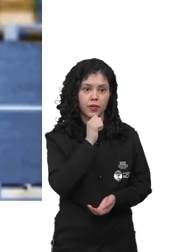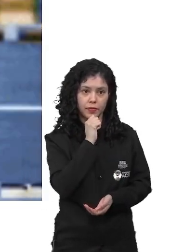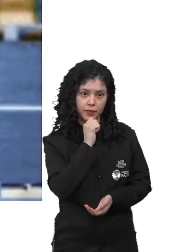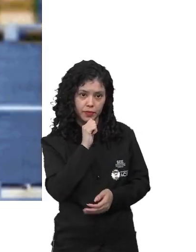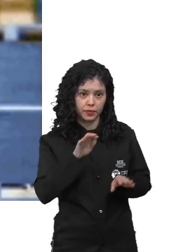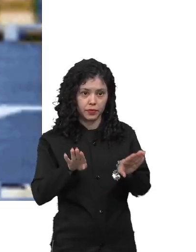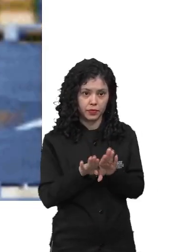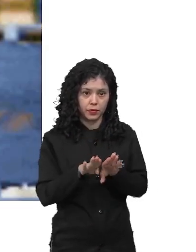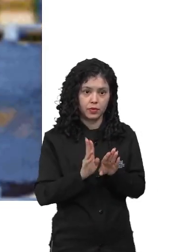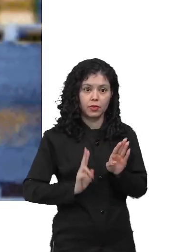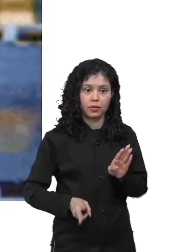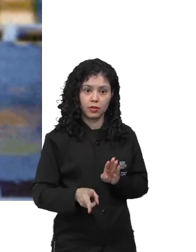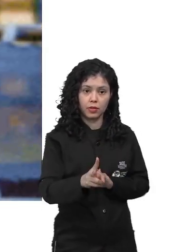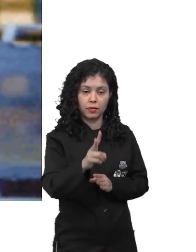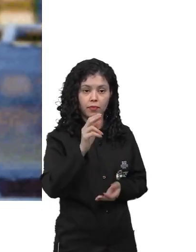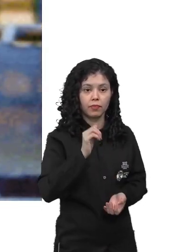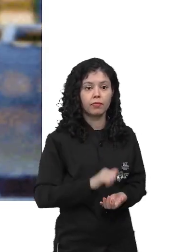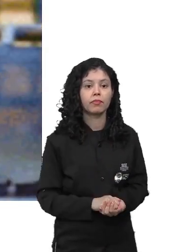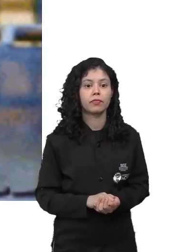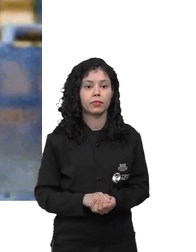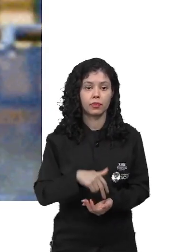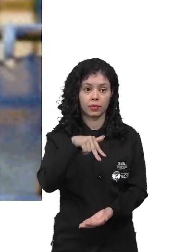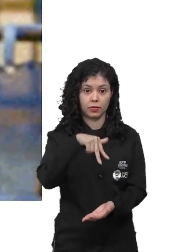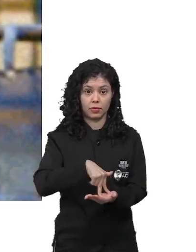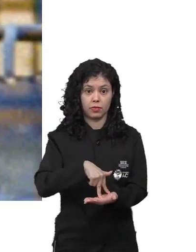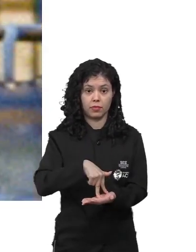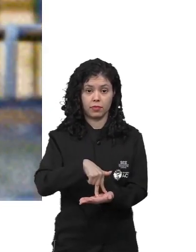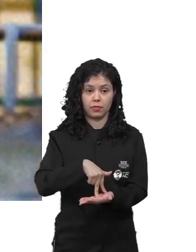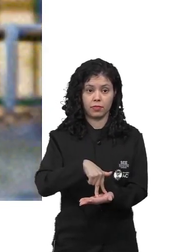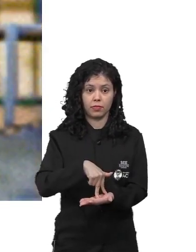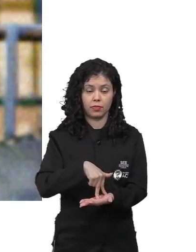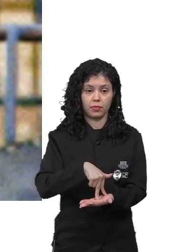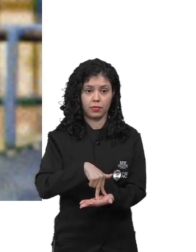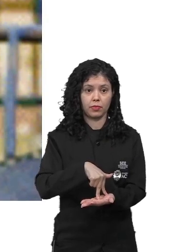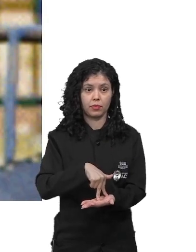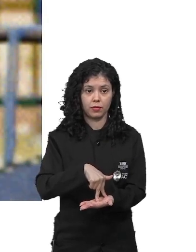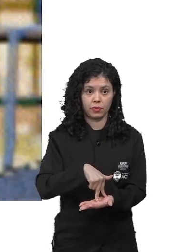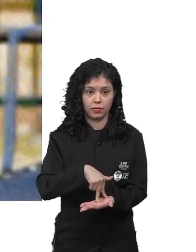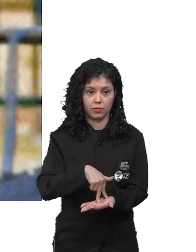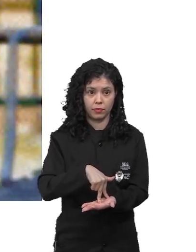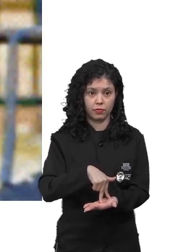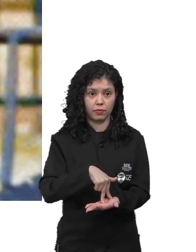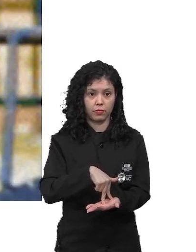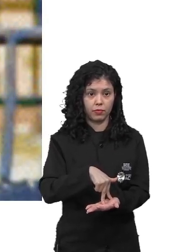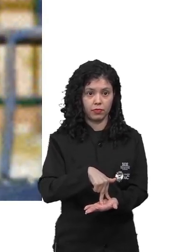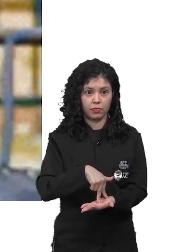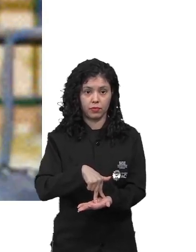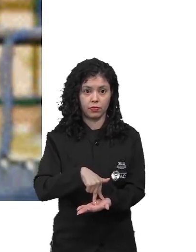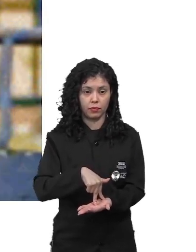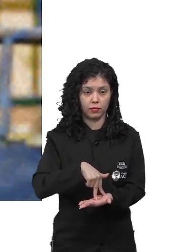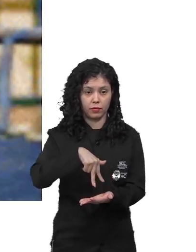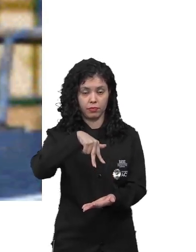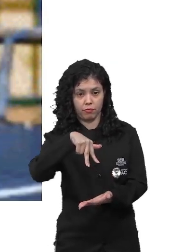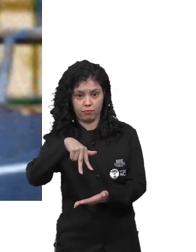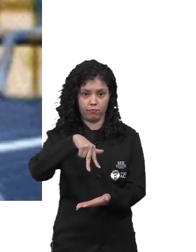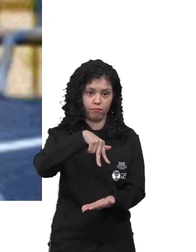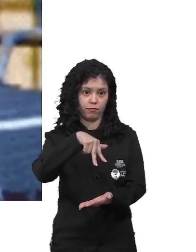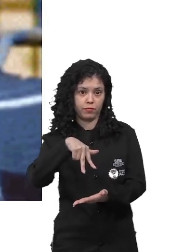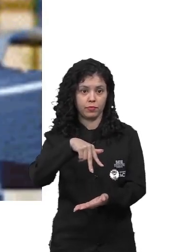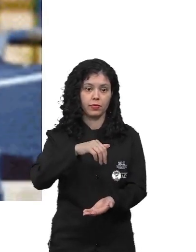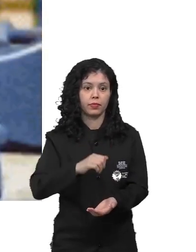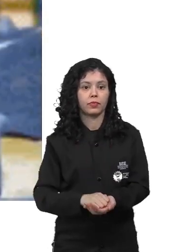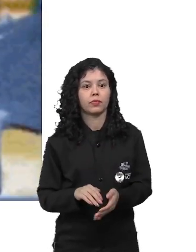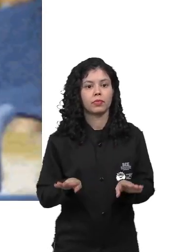bola, ele vai continuar o quê? Ele vai continuar em repouso, ele continua ali paradinho, parece até que ele está levitando, né, que ele